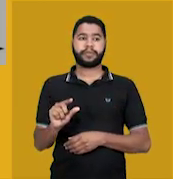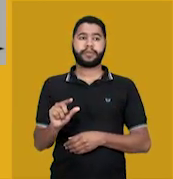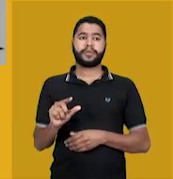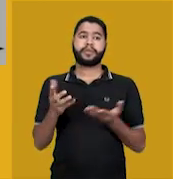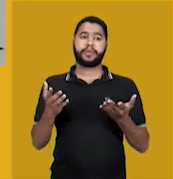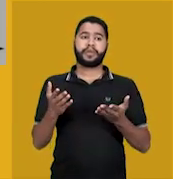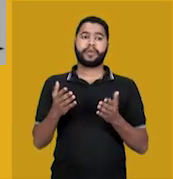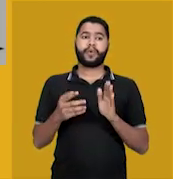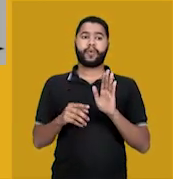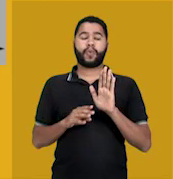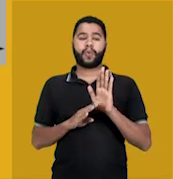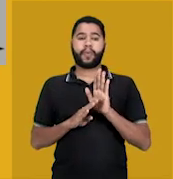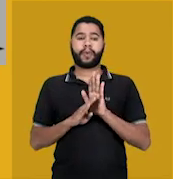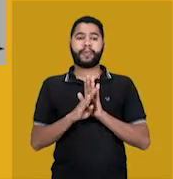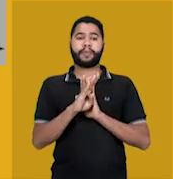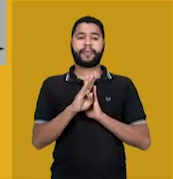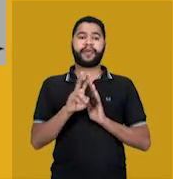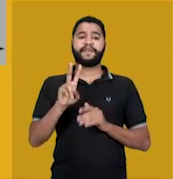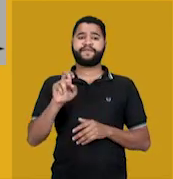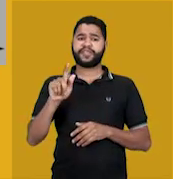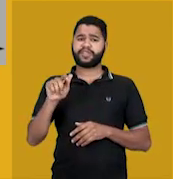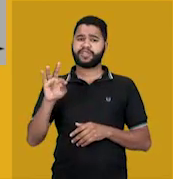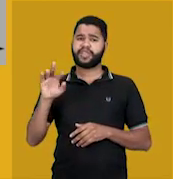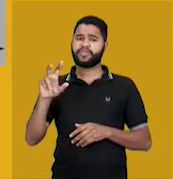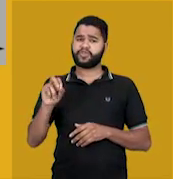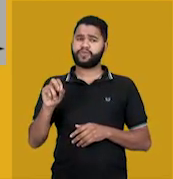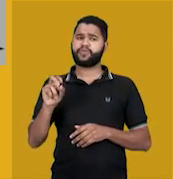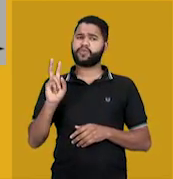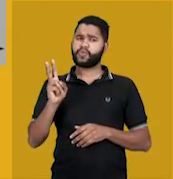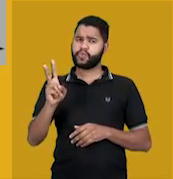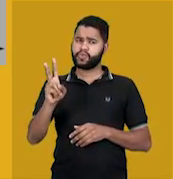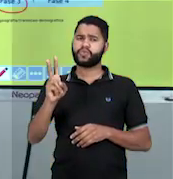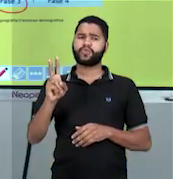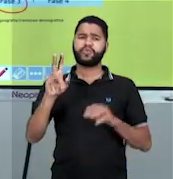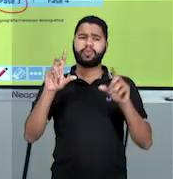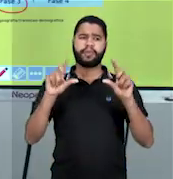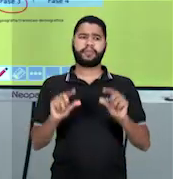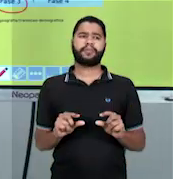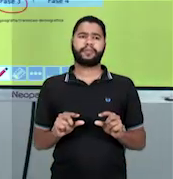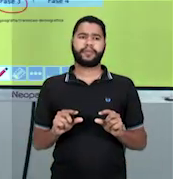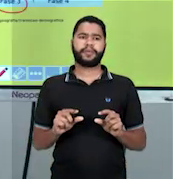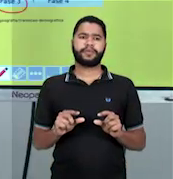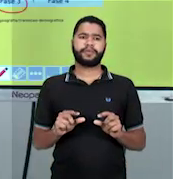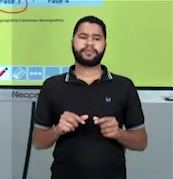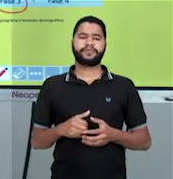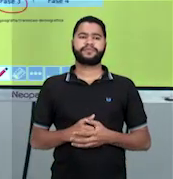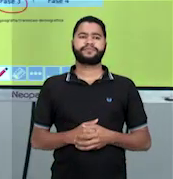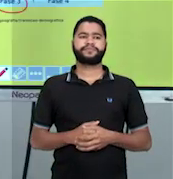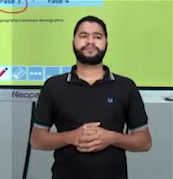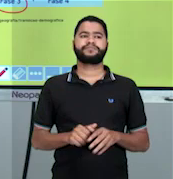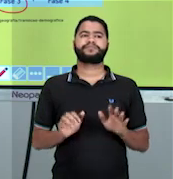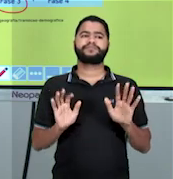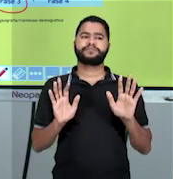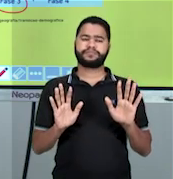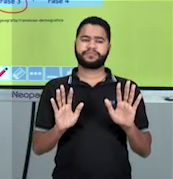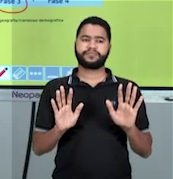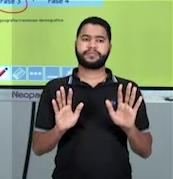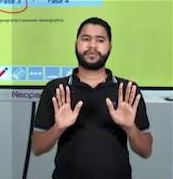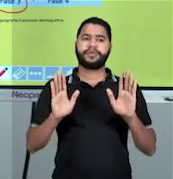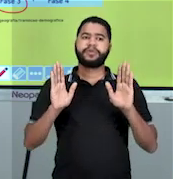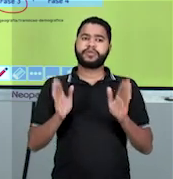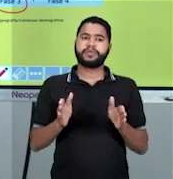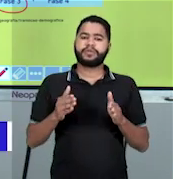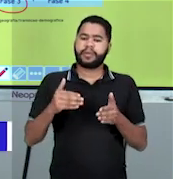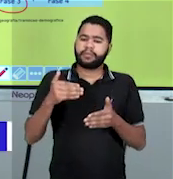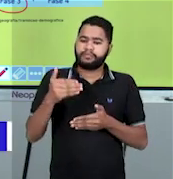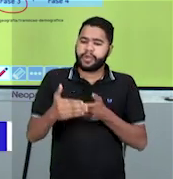o crescimento vegetativo ainda é baixo, né? Ainda não chegou na estagnação, mas já está um